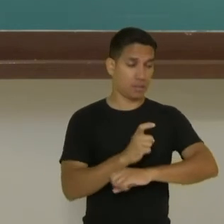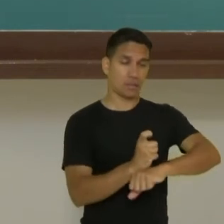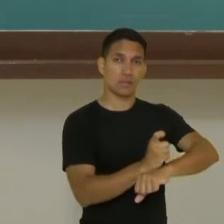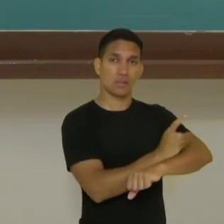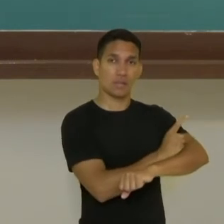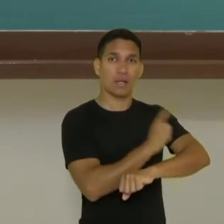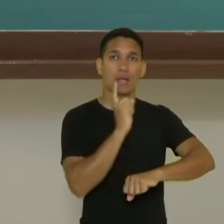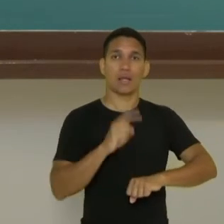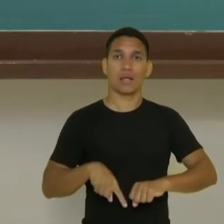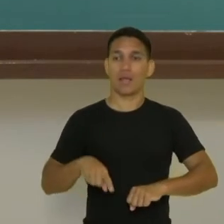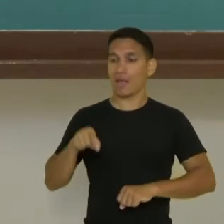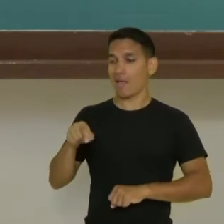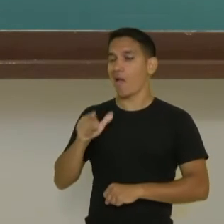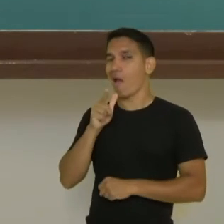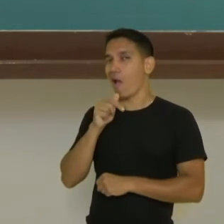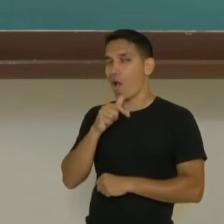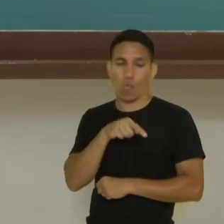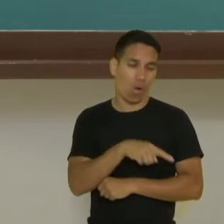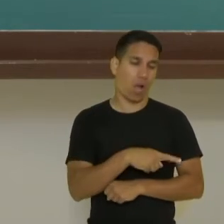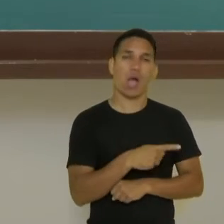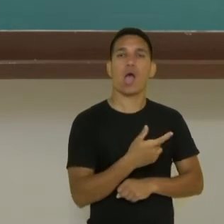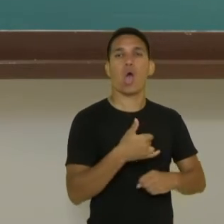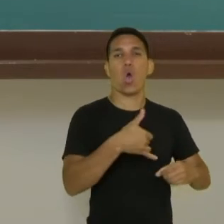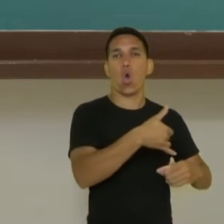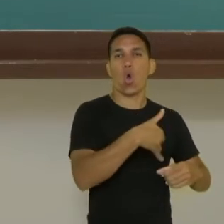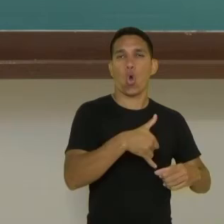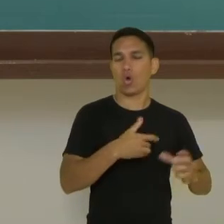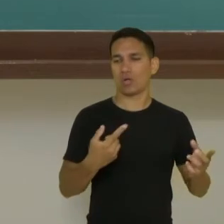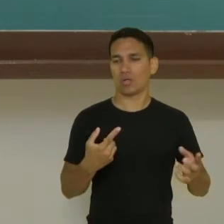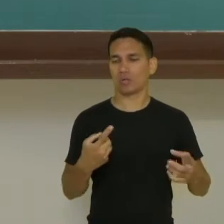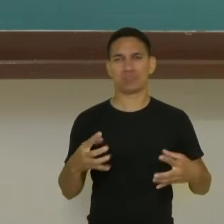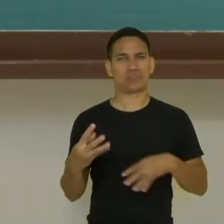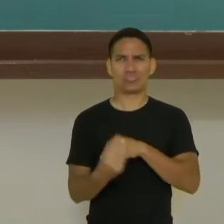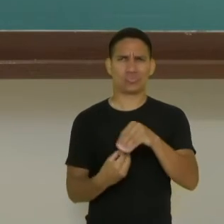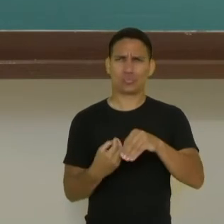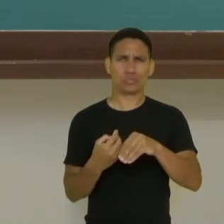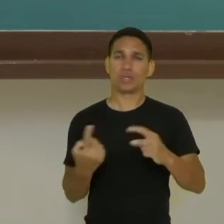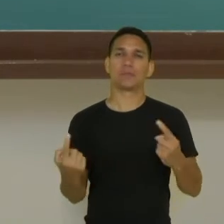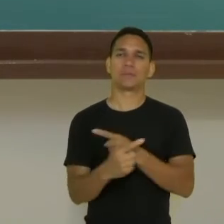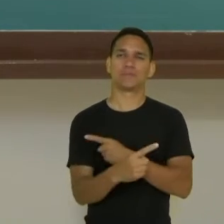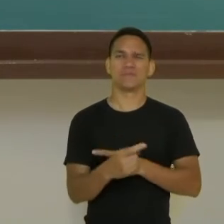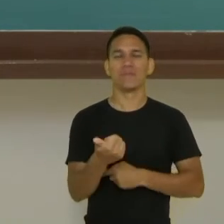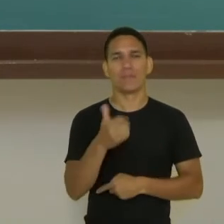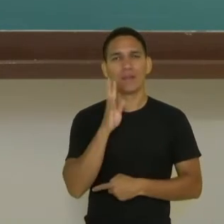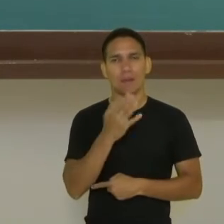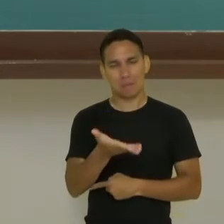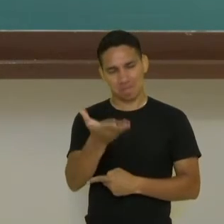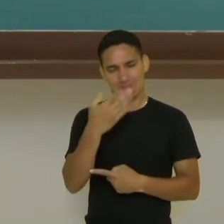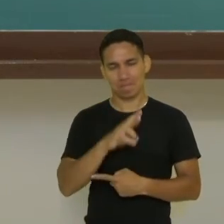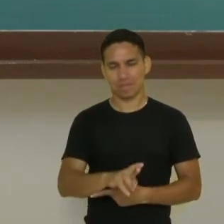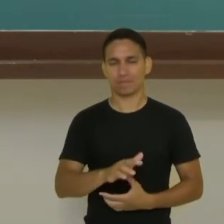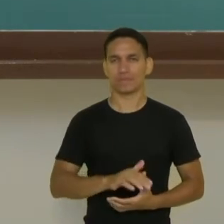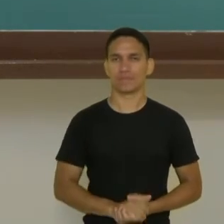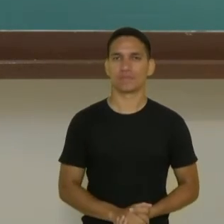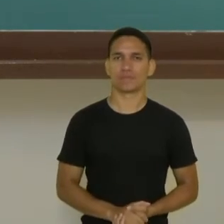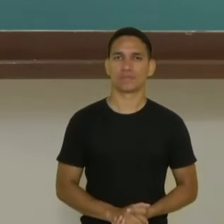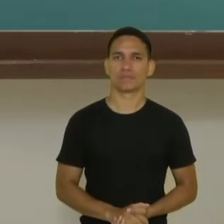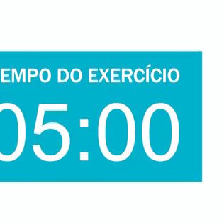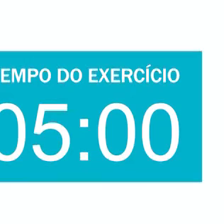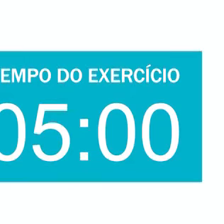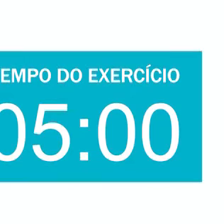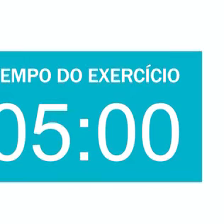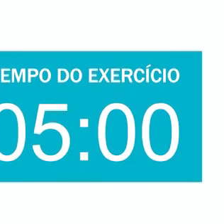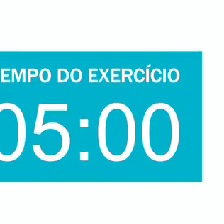é água e óleo. Não se misturam, são, né, antagônicas entre si. Legal? Boa questão, tempinho para vocês fazerem.